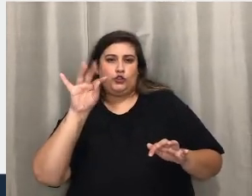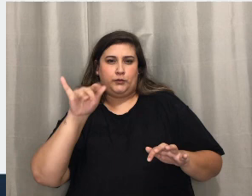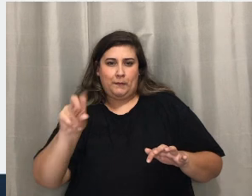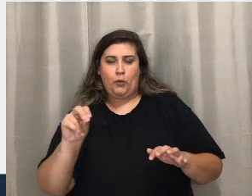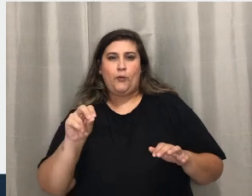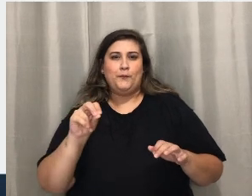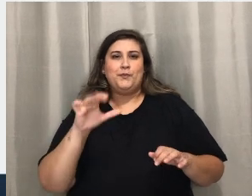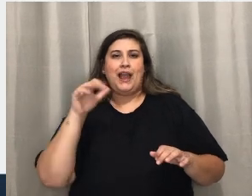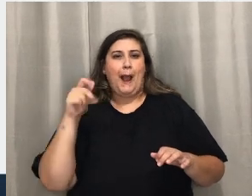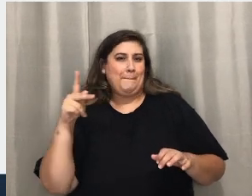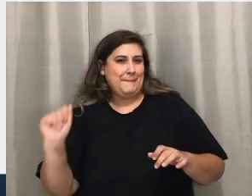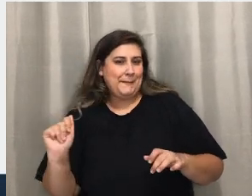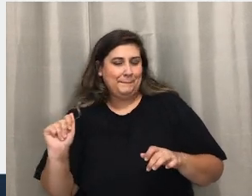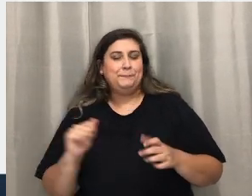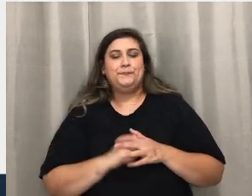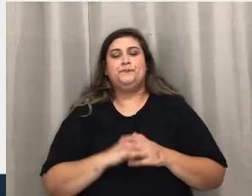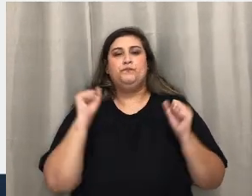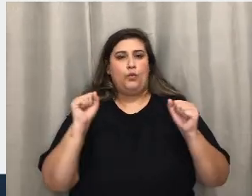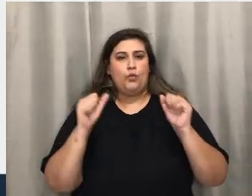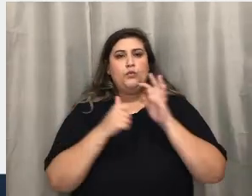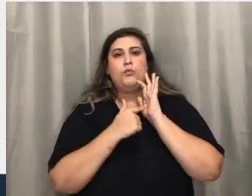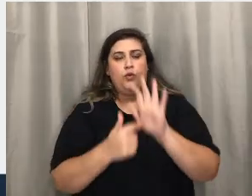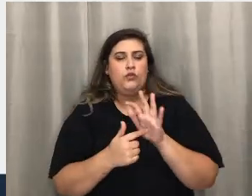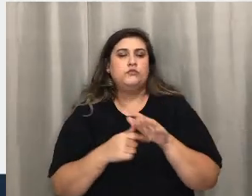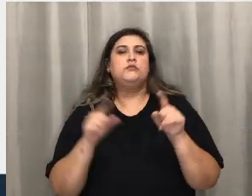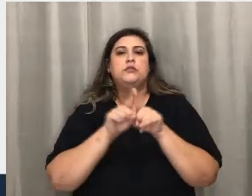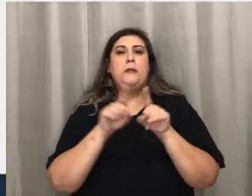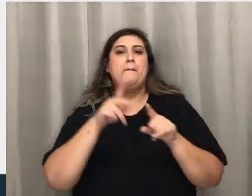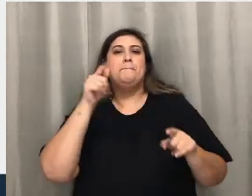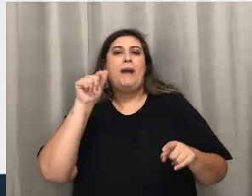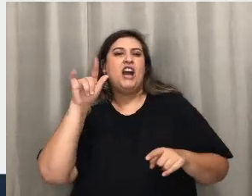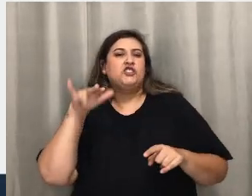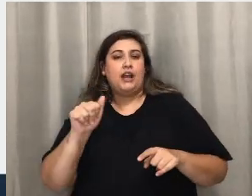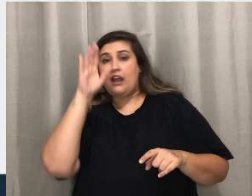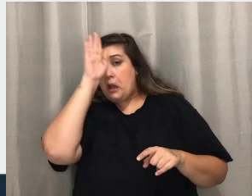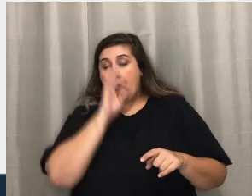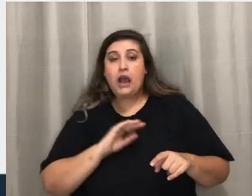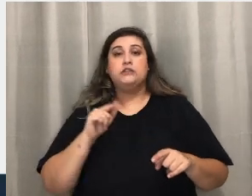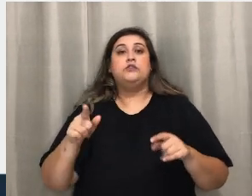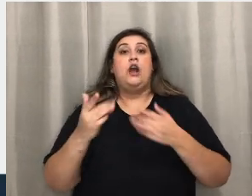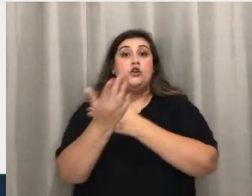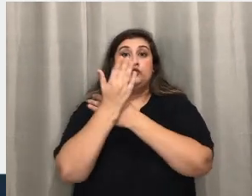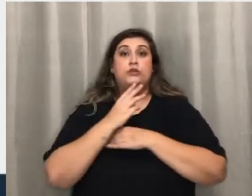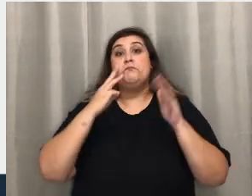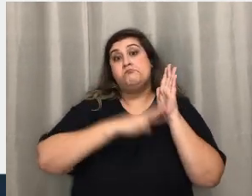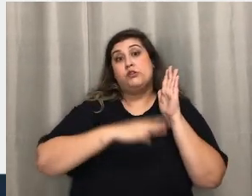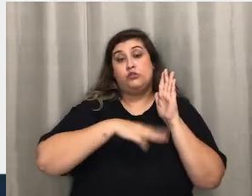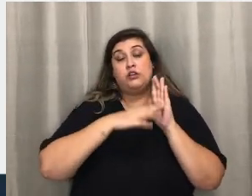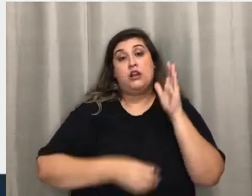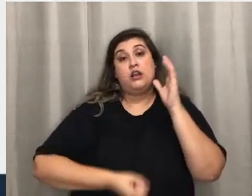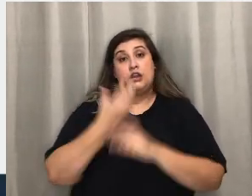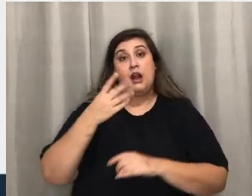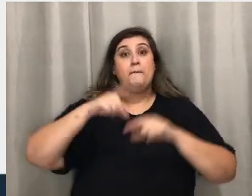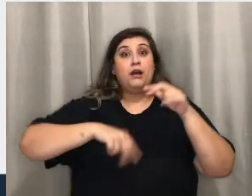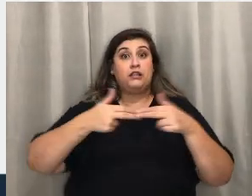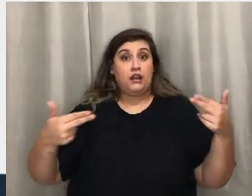capa. Pode mostrar aqui o logotipo, já que é uma página gratuita e que nos ajuda metodologicamente a